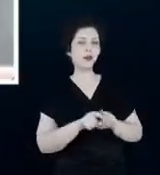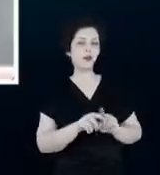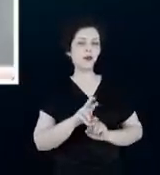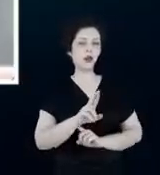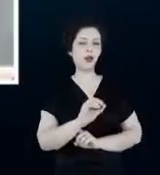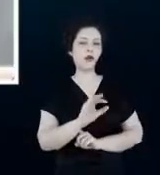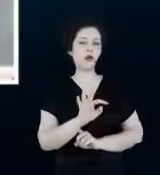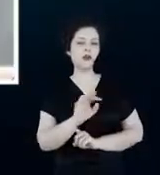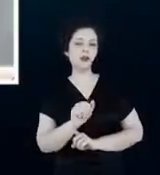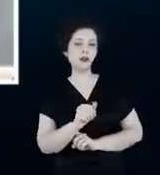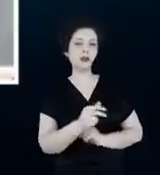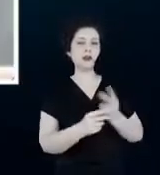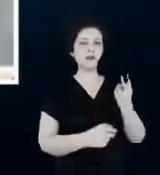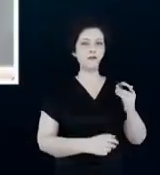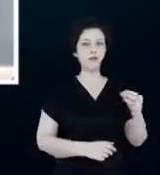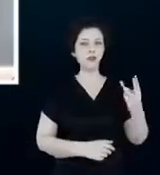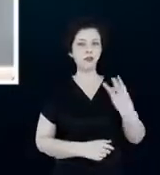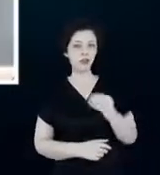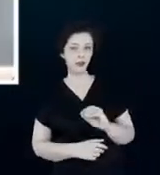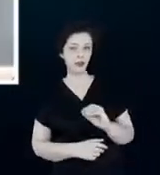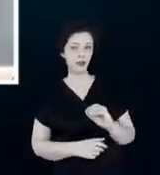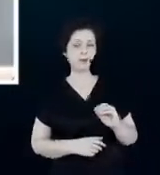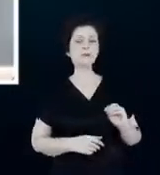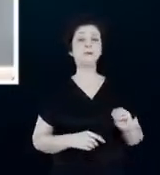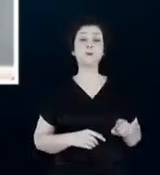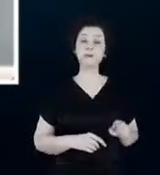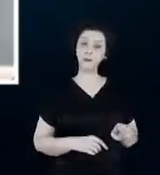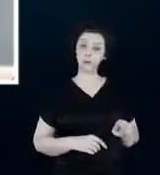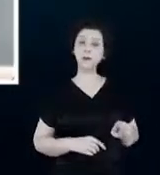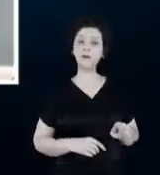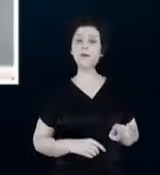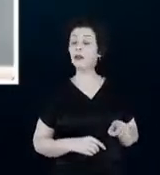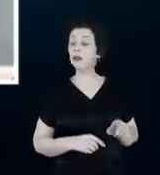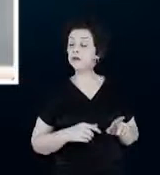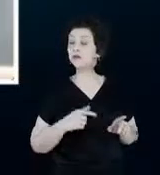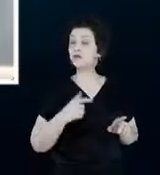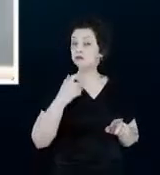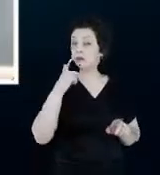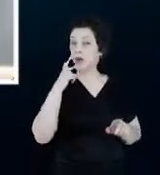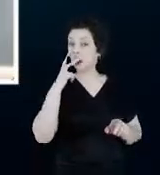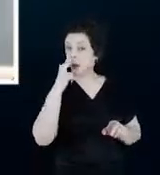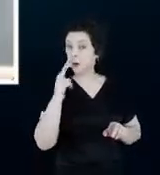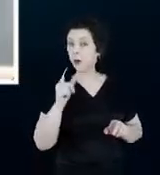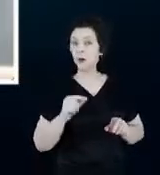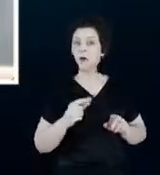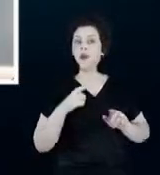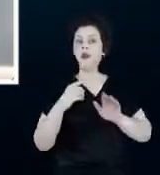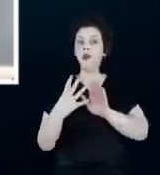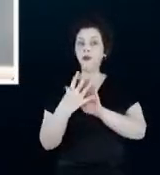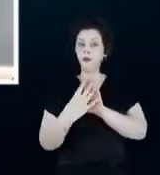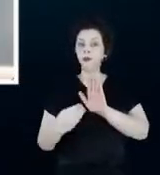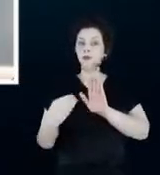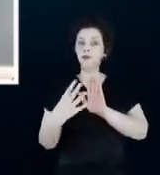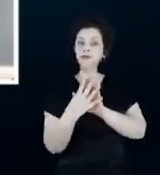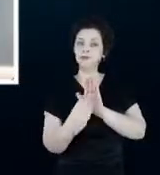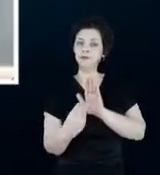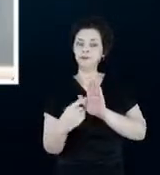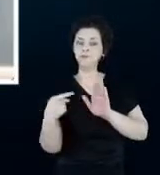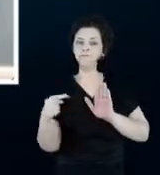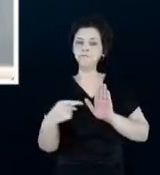2030. Porque, salvo engano, a gente tem aqui um modelo com